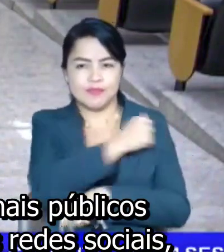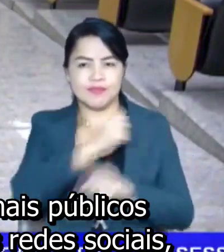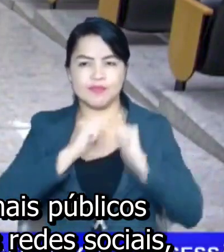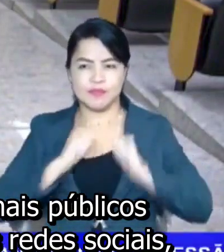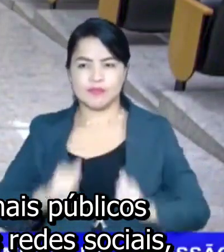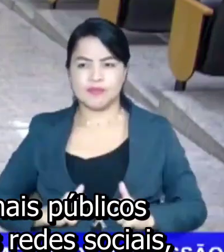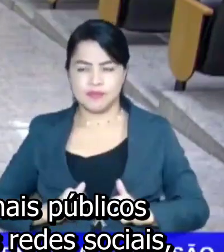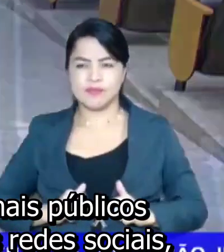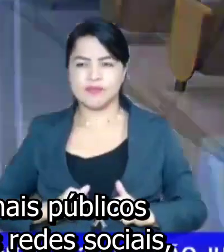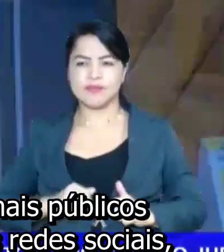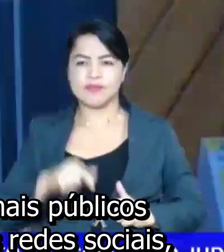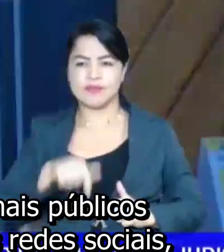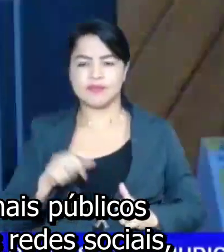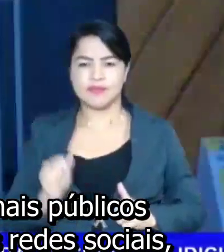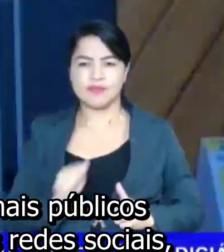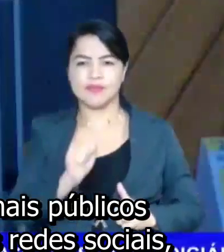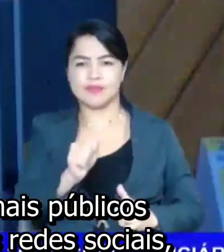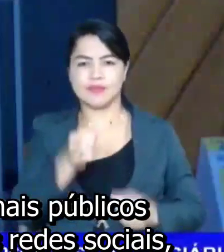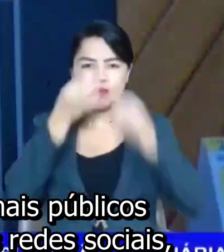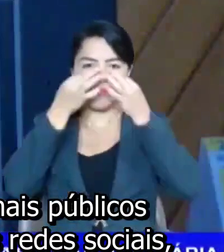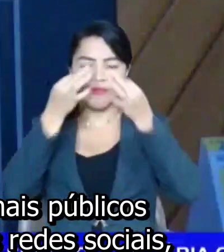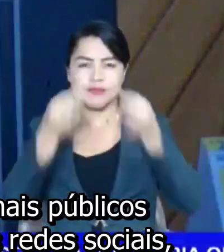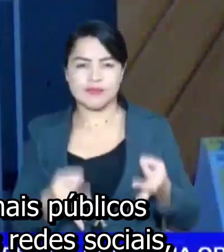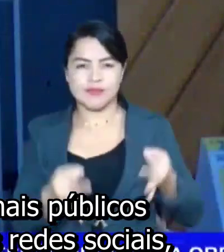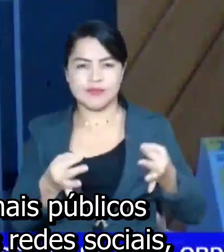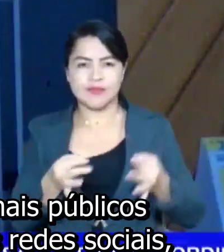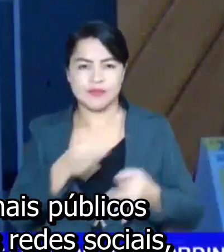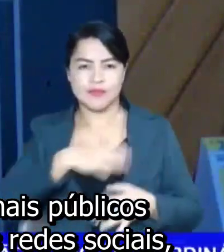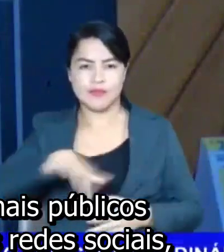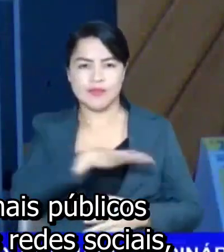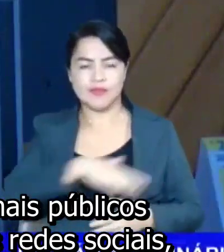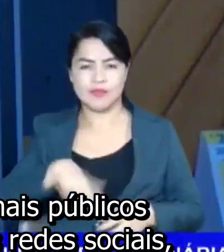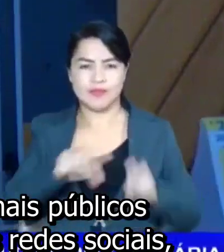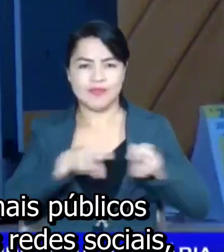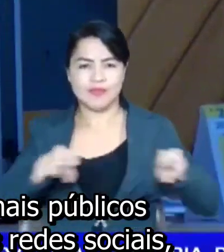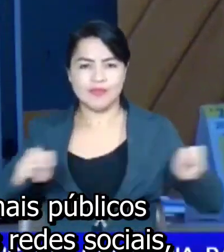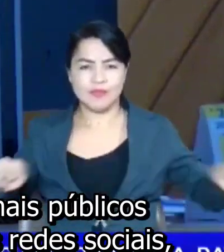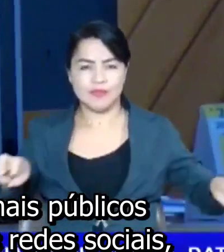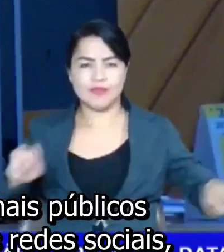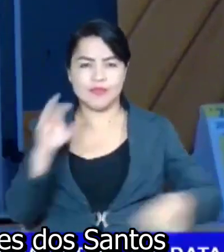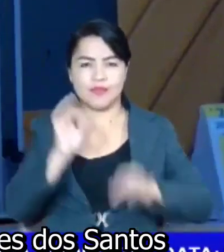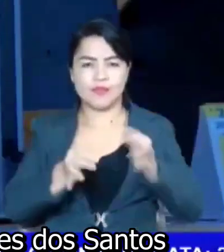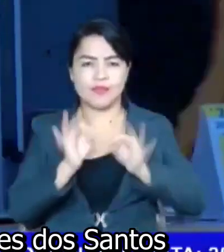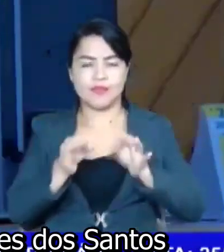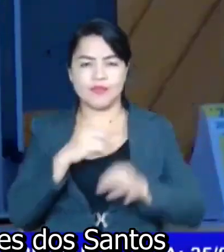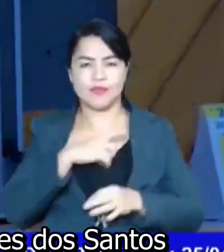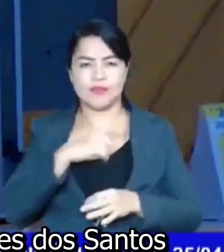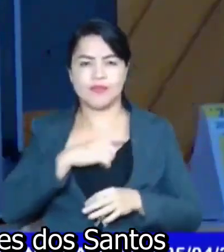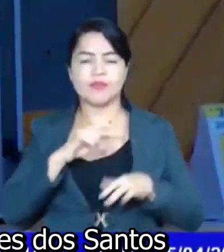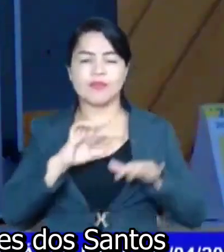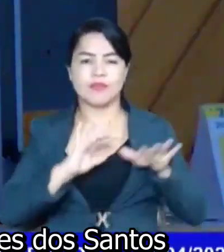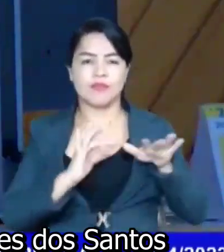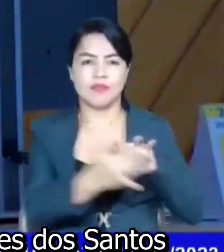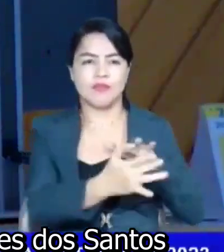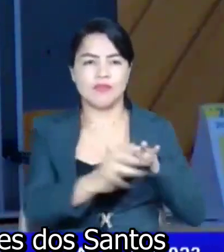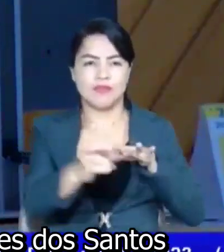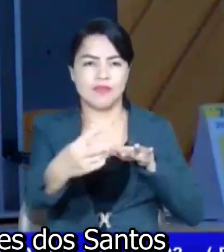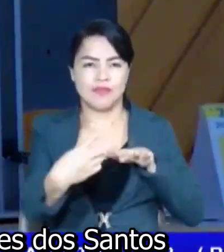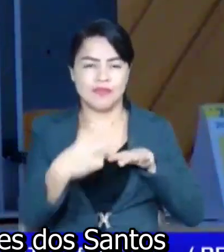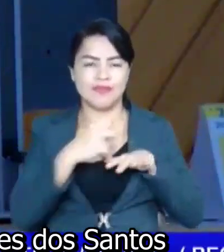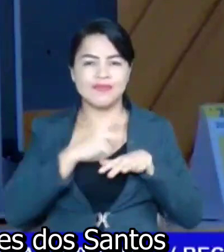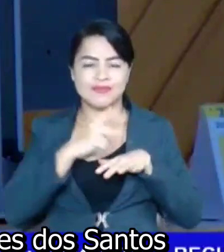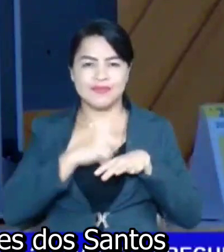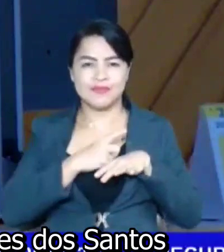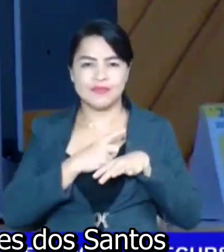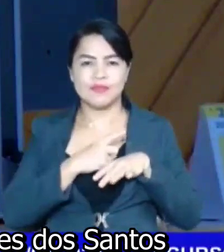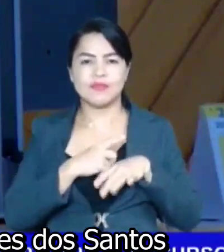lado direito, secretária judiciária Milene, à sua mesa, desembargador Carmo Antônio, fazendo leitura na tela de seu celular que